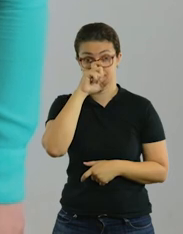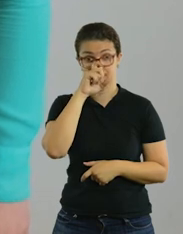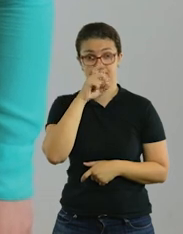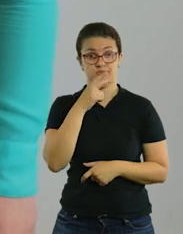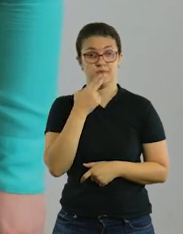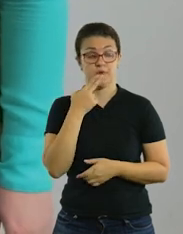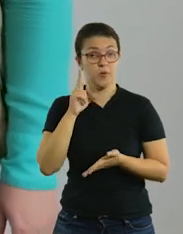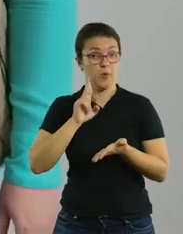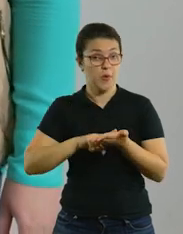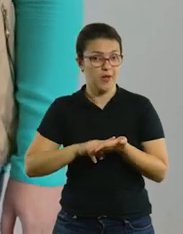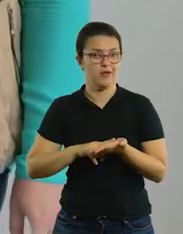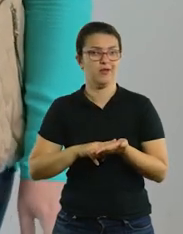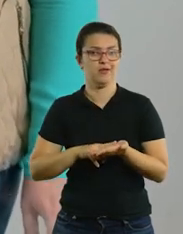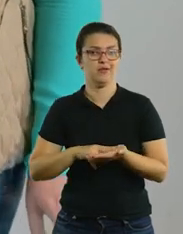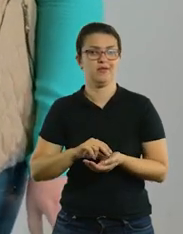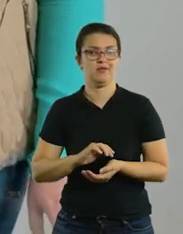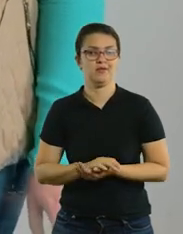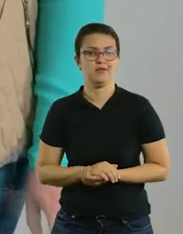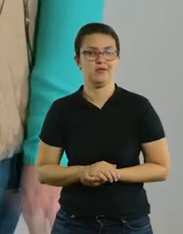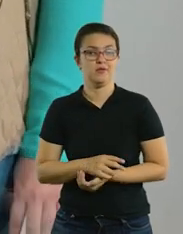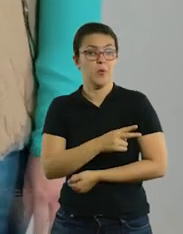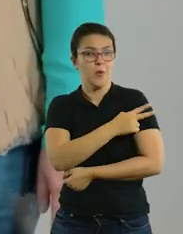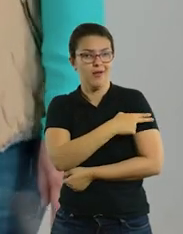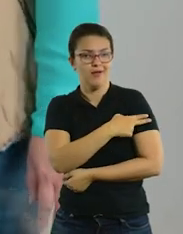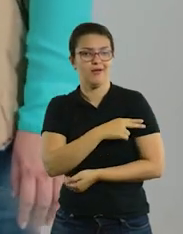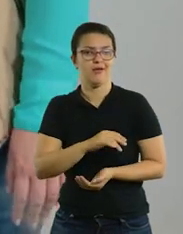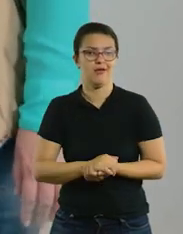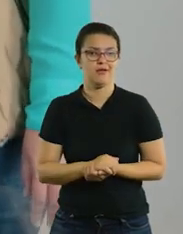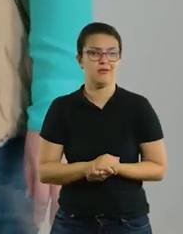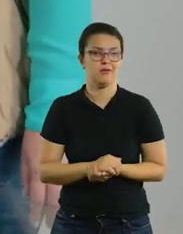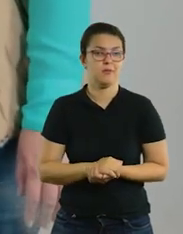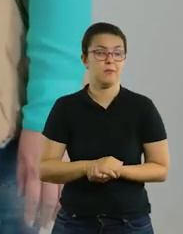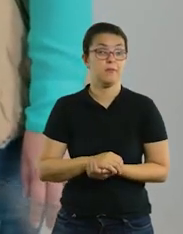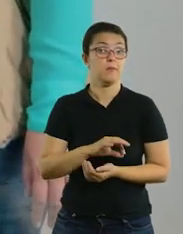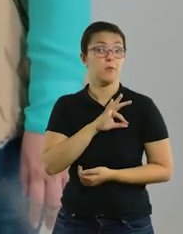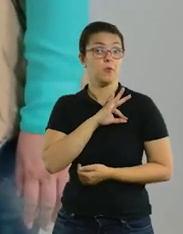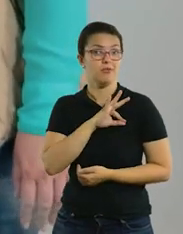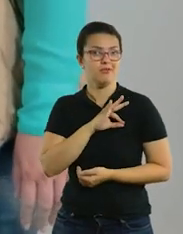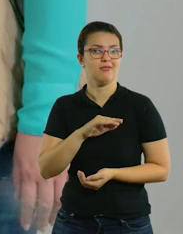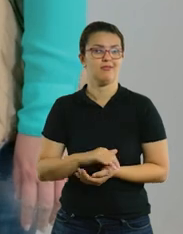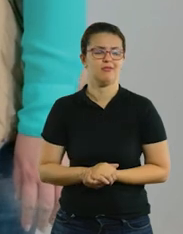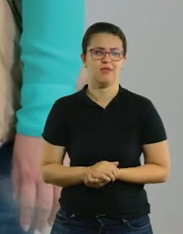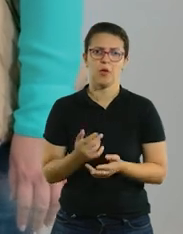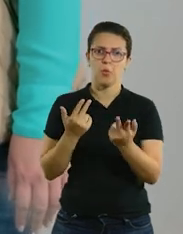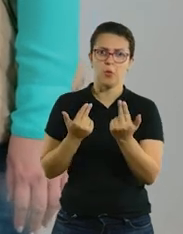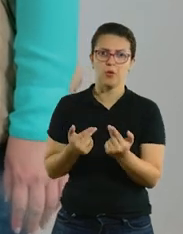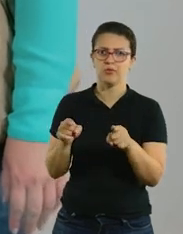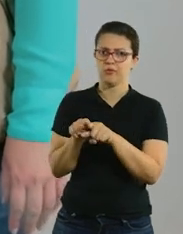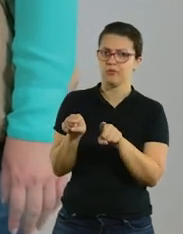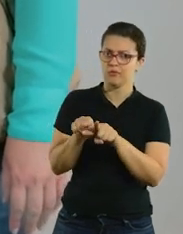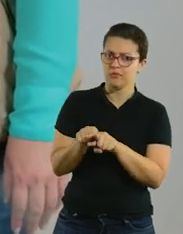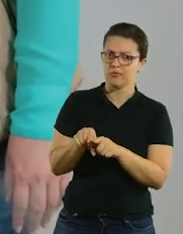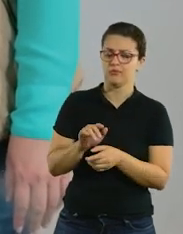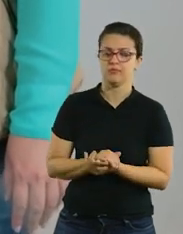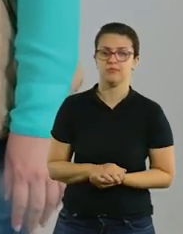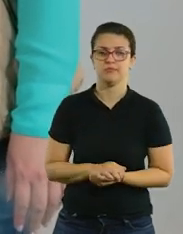hospital, correios, posto policial. E no seu bairro também é assim?